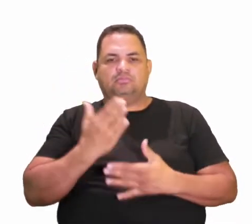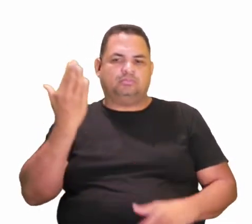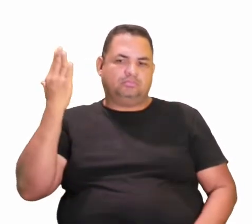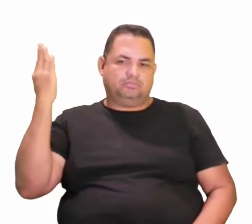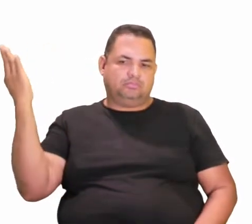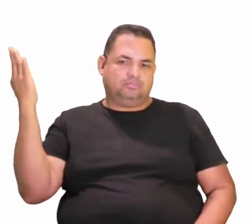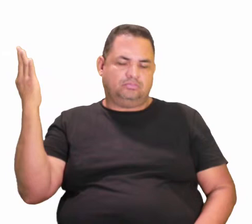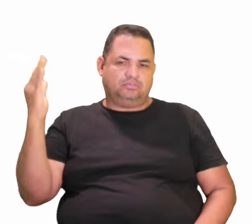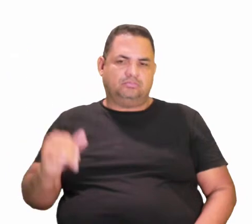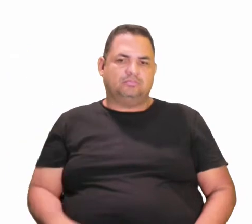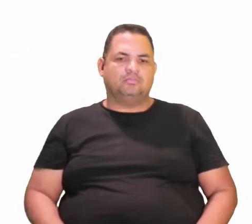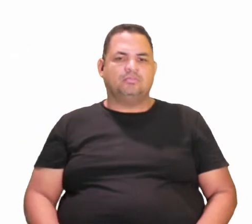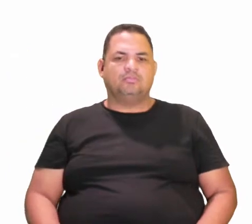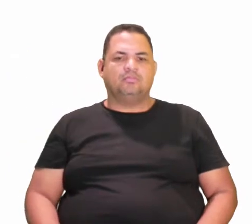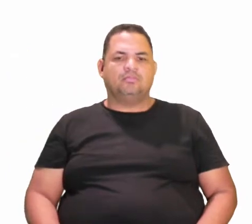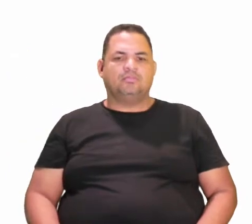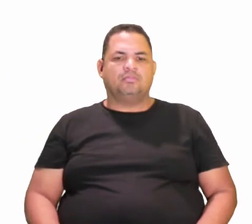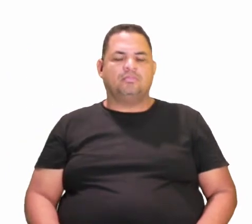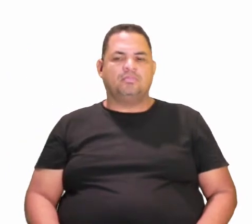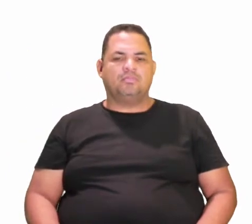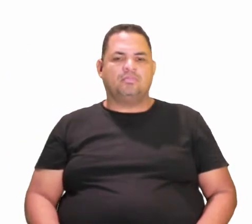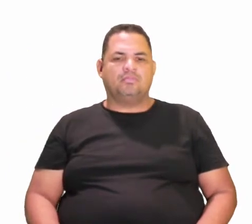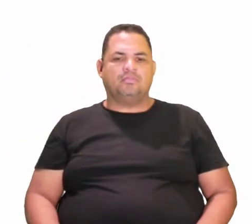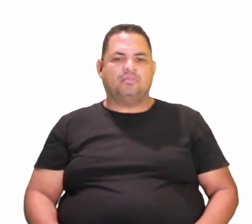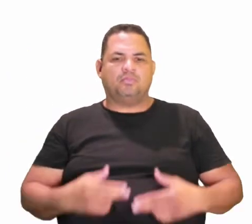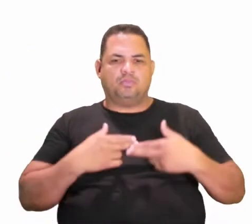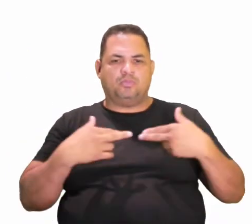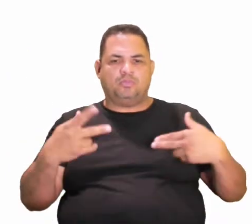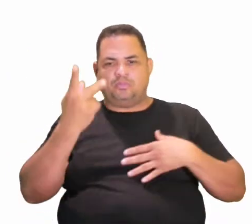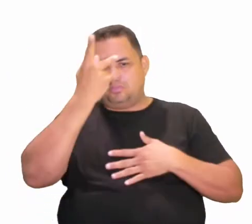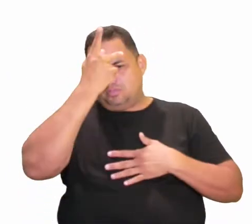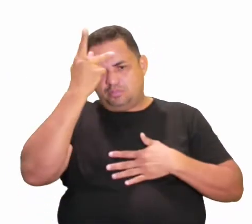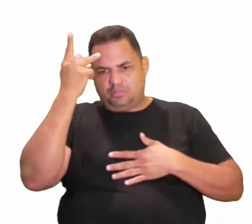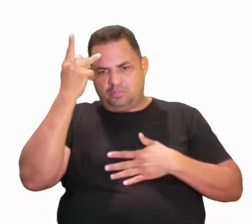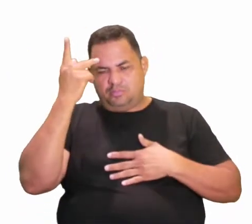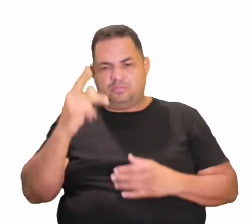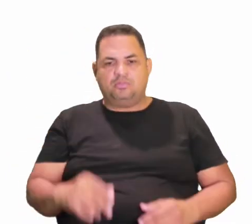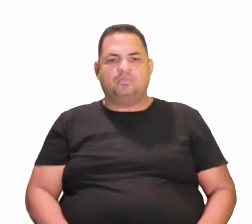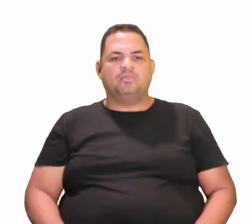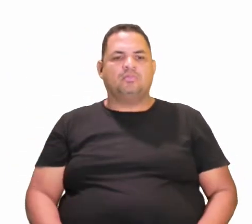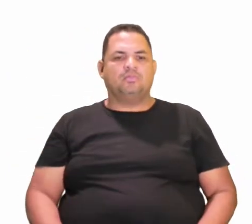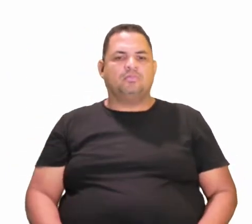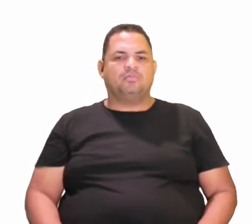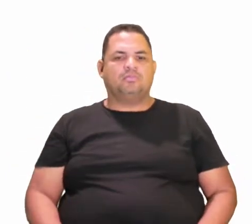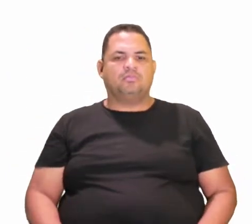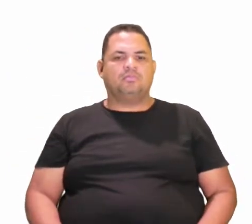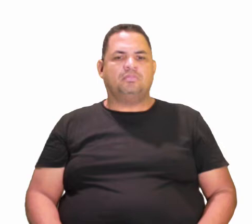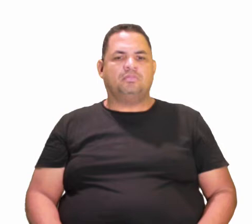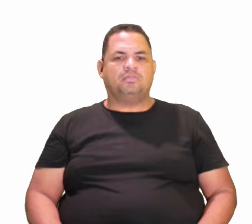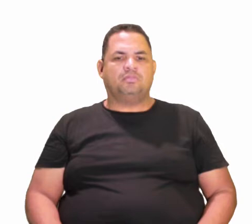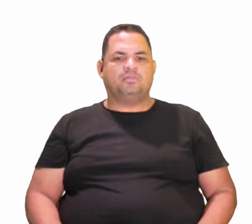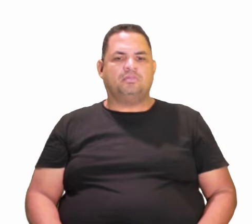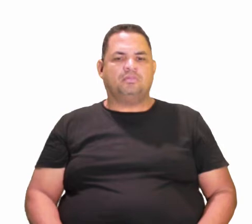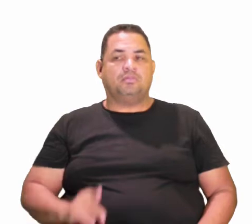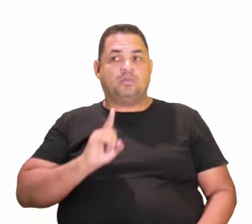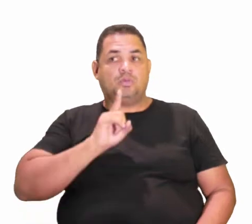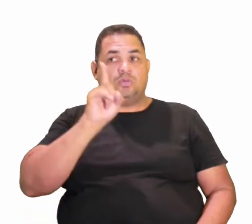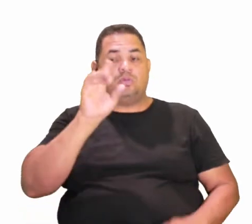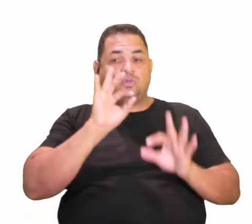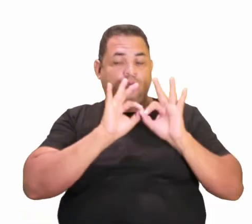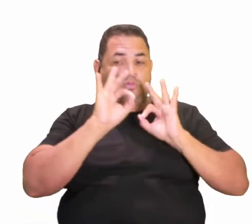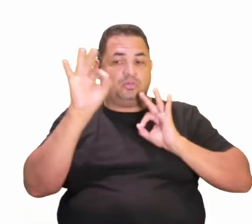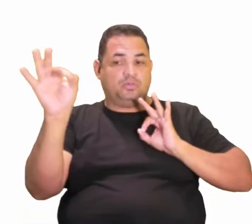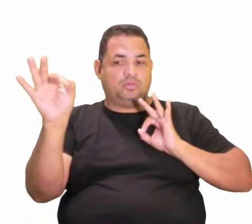that. That. Para coisas e pessoa, para coisa e pessoa que está